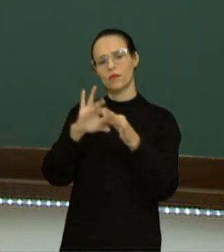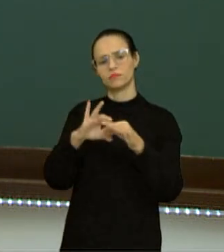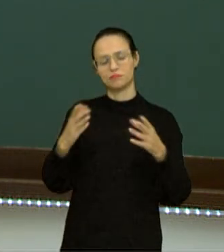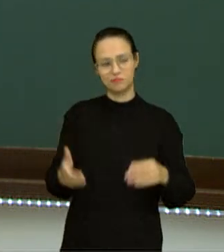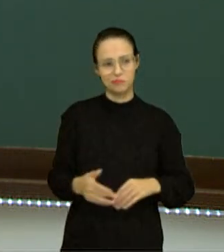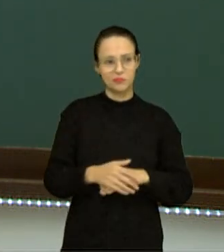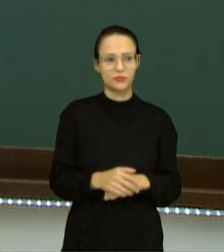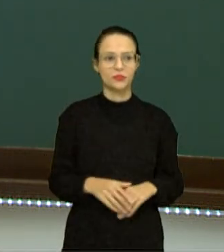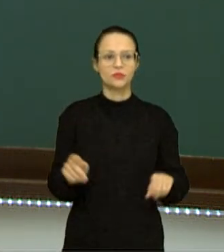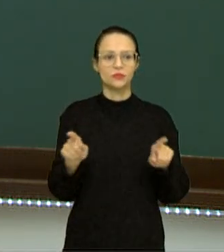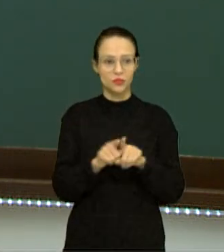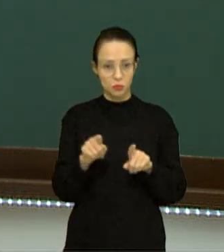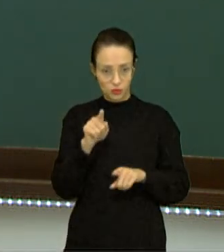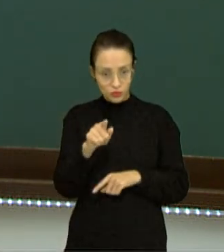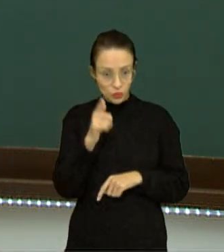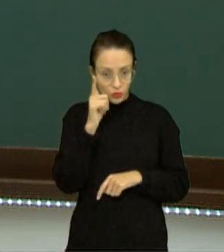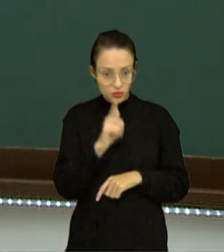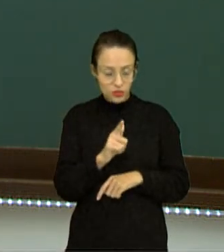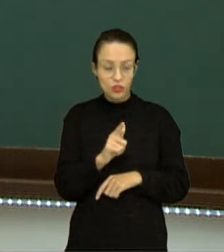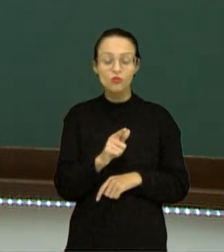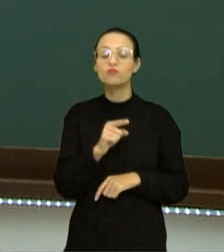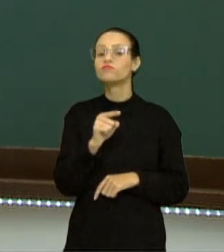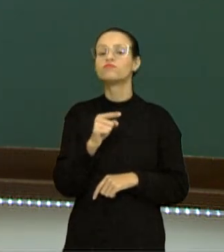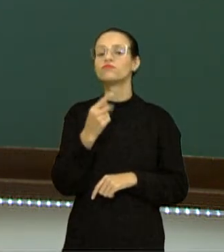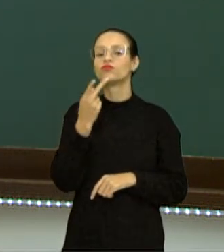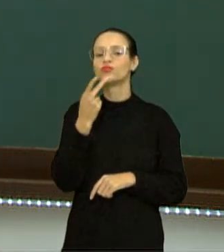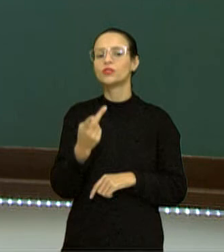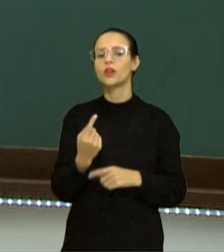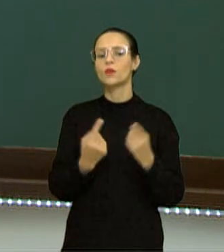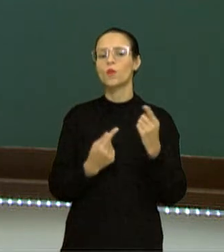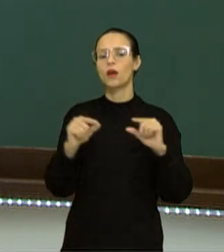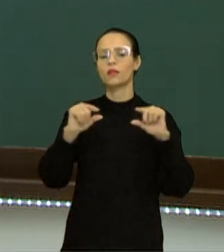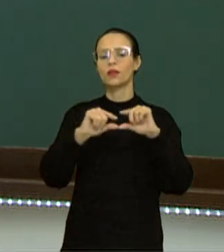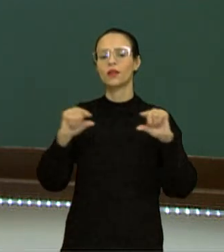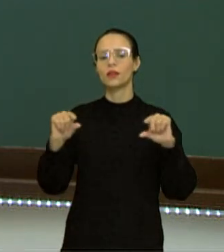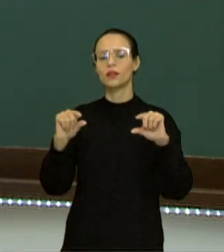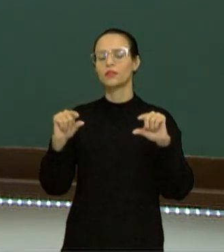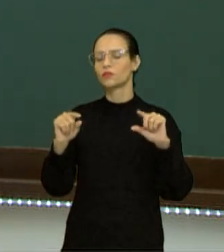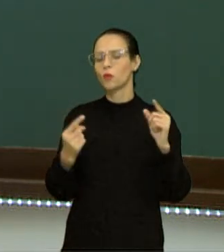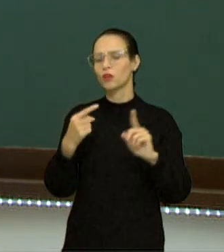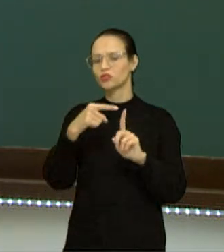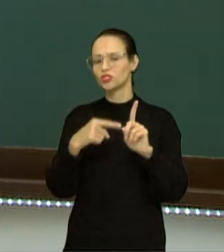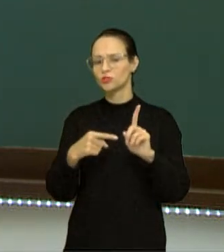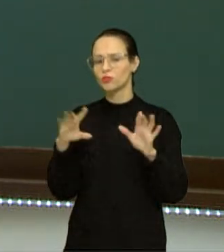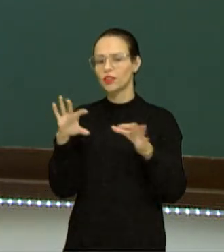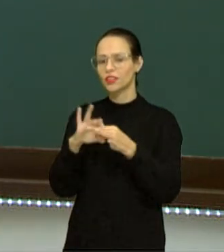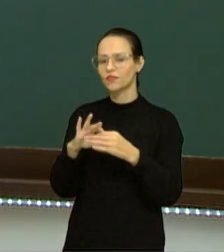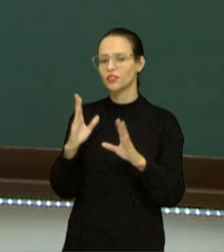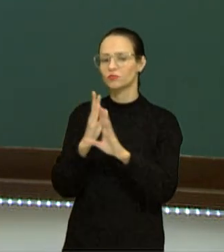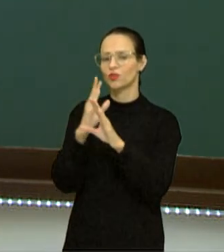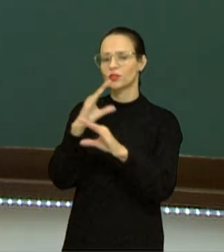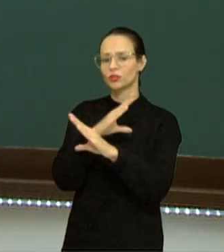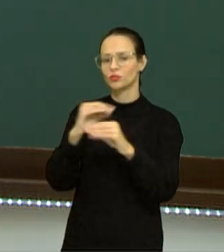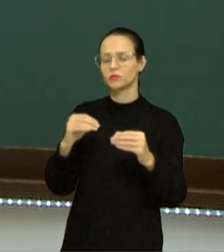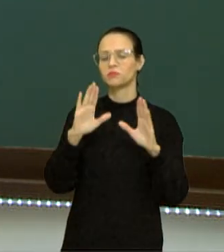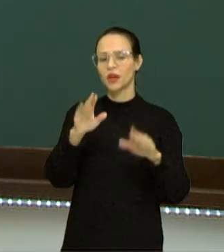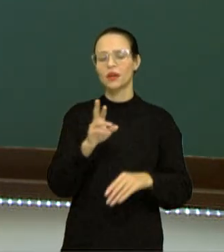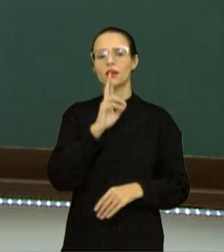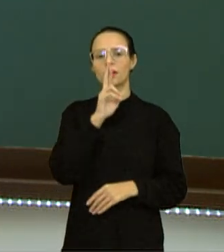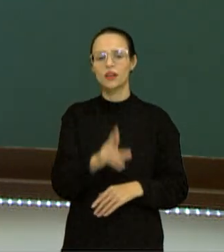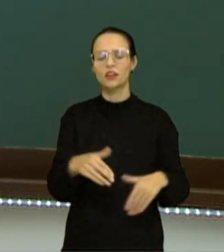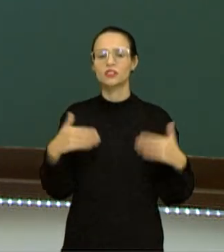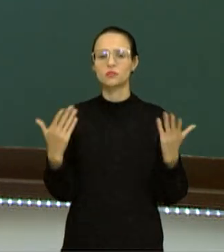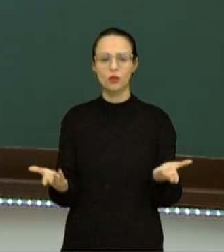E ainda, conseguiu classificar que oração é essa através da conjunção que ela apresenta? Mas antes, qual é a resposta